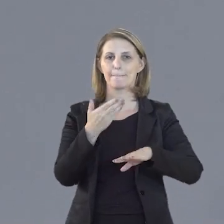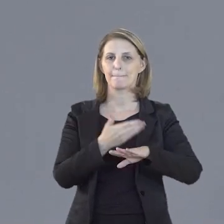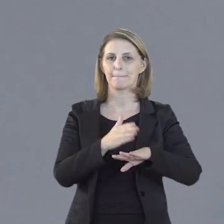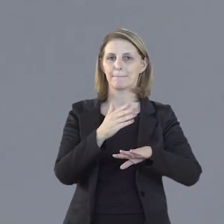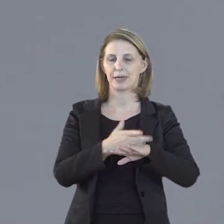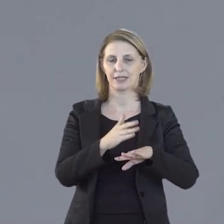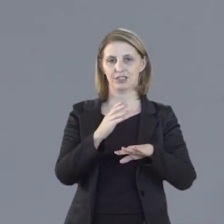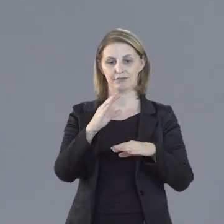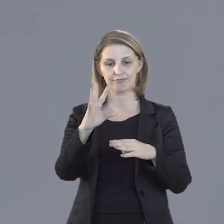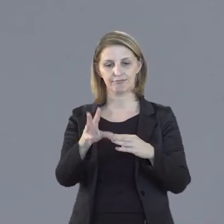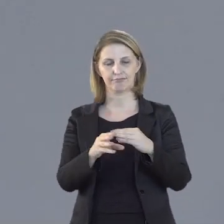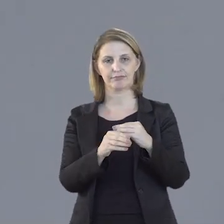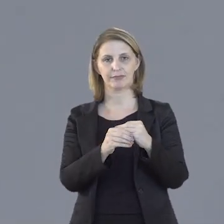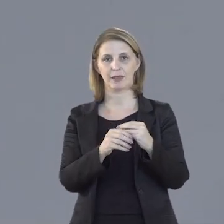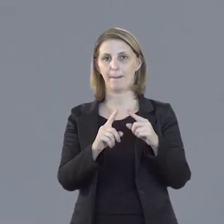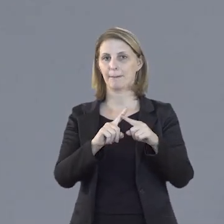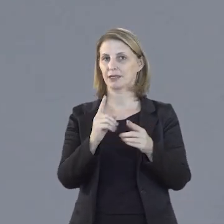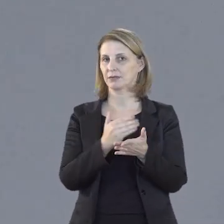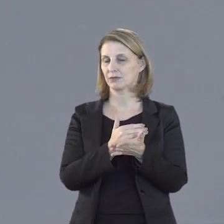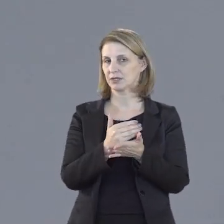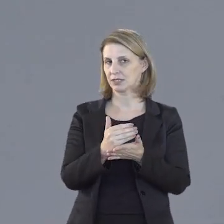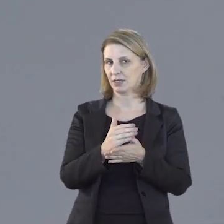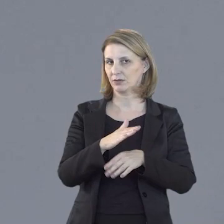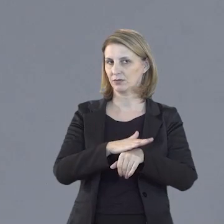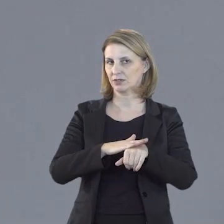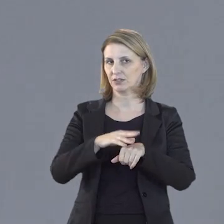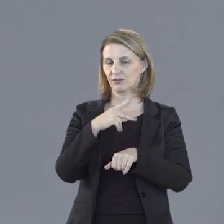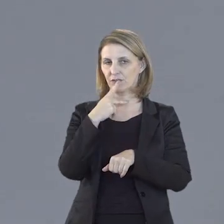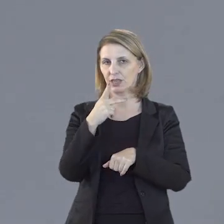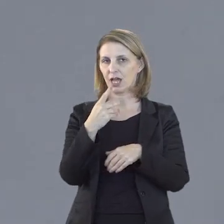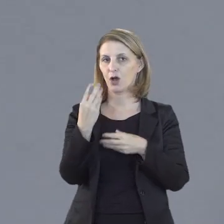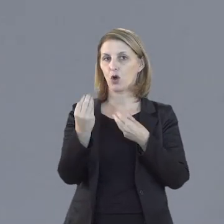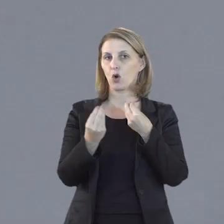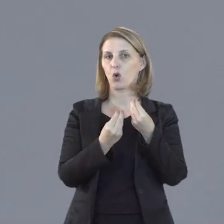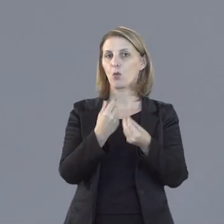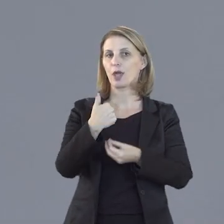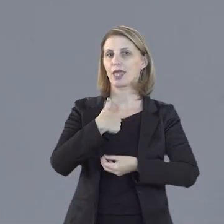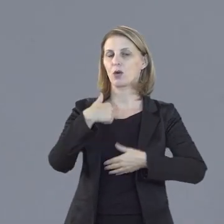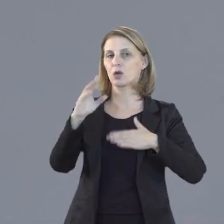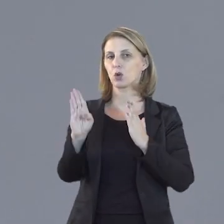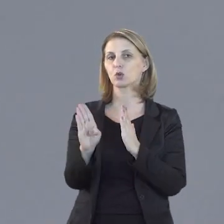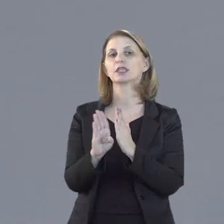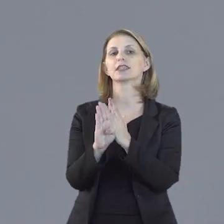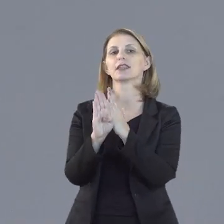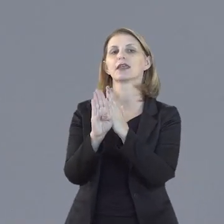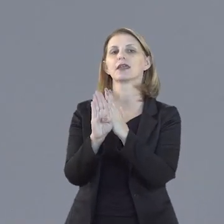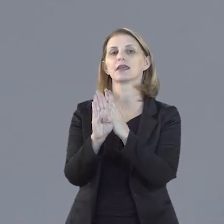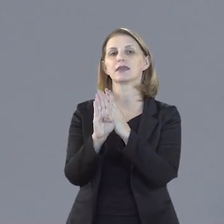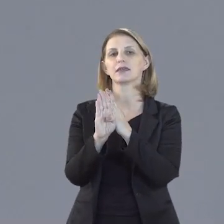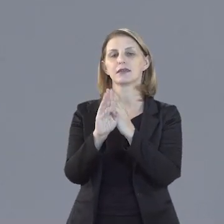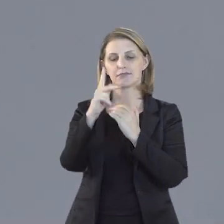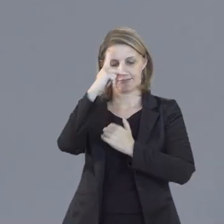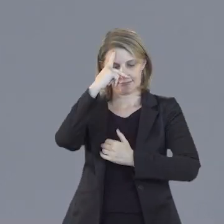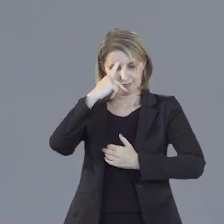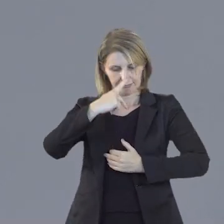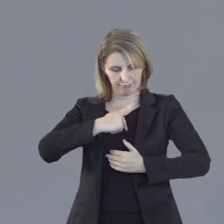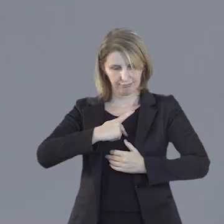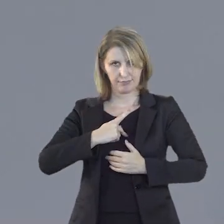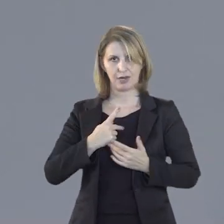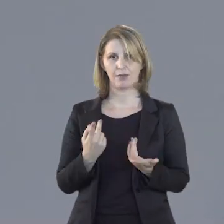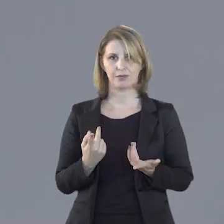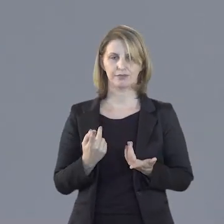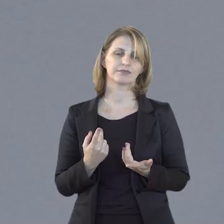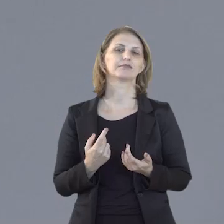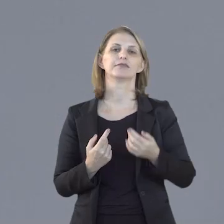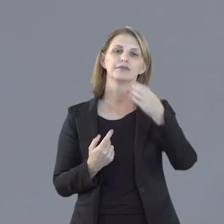essa questão das práticas integrativas complementares. Mas, para iniciar, eu gostaria de falar um pouquinho, então, como que eu encontrei, né,